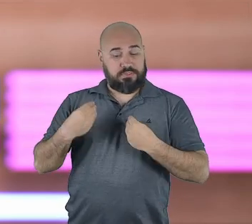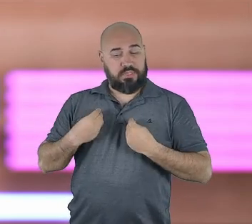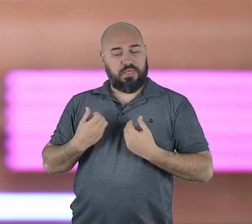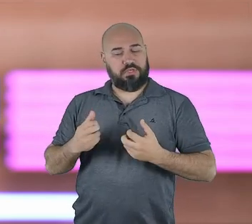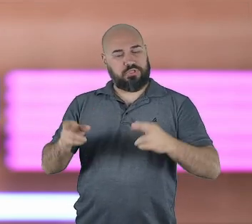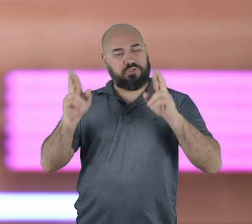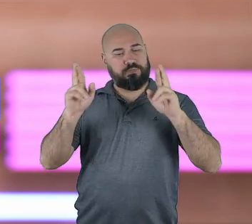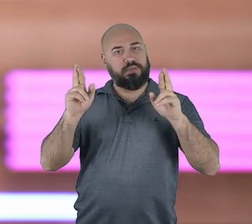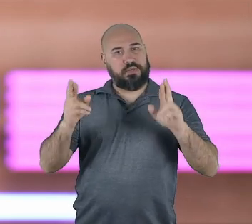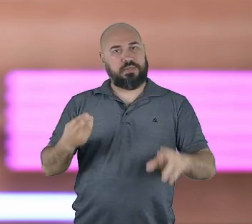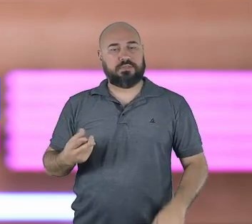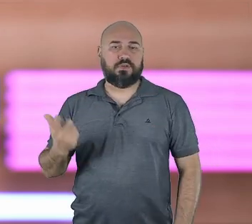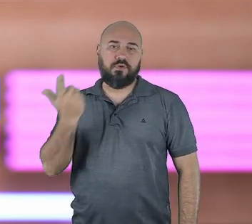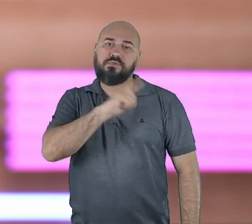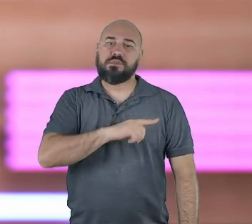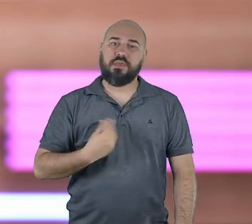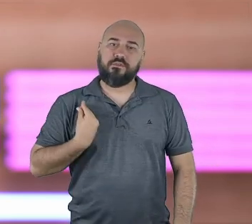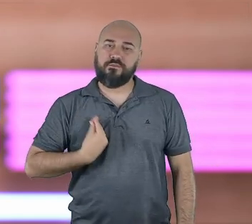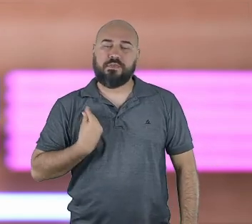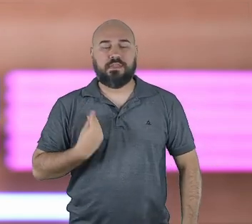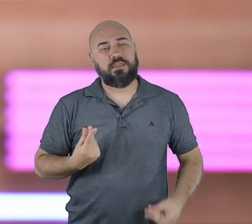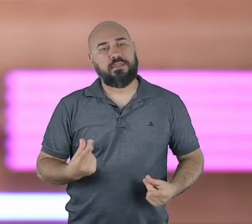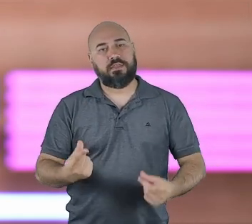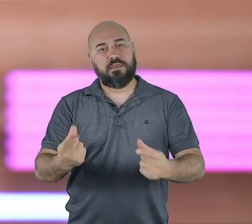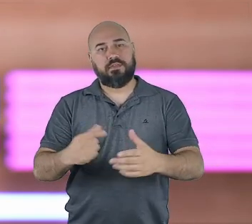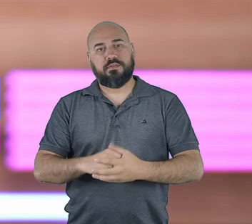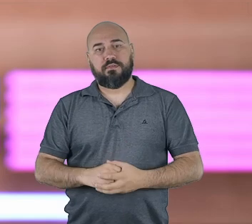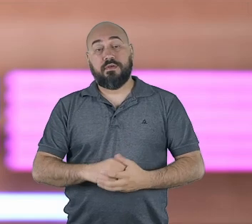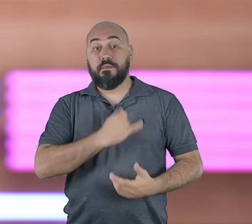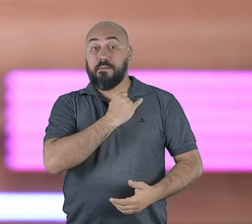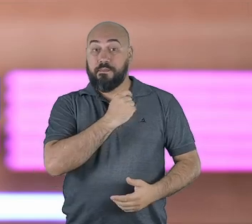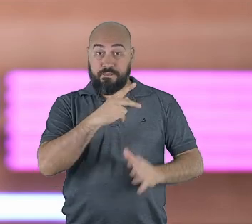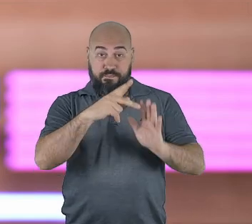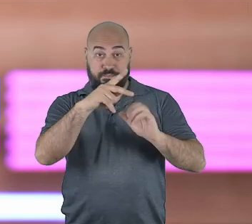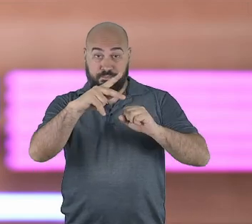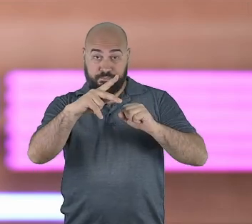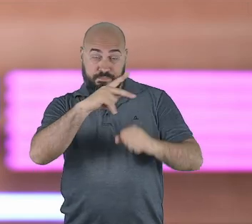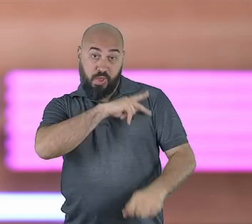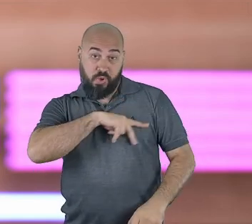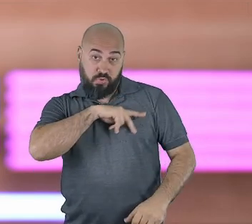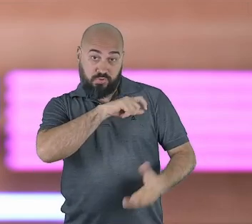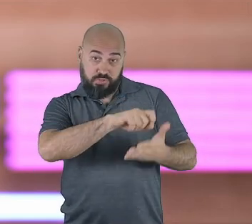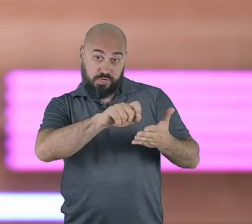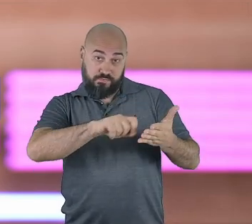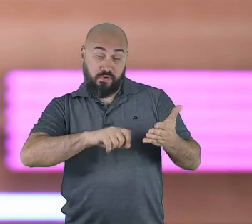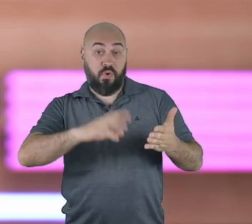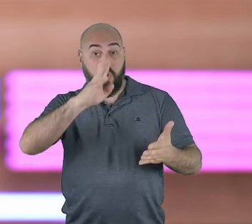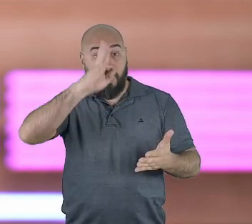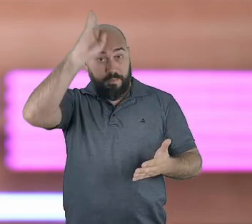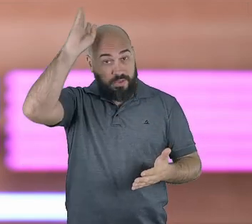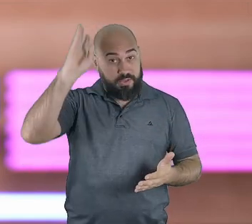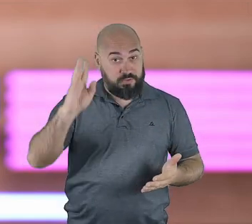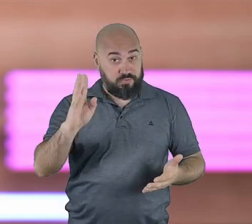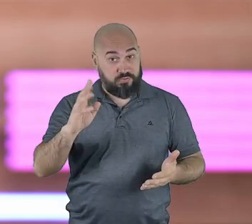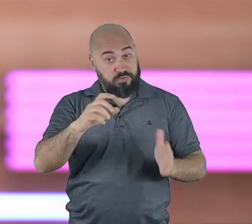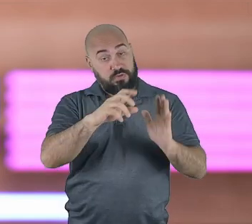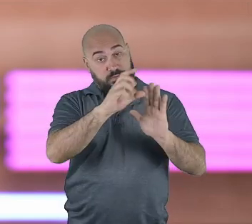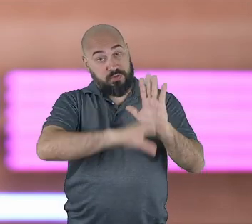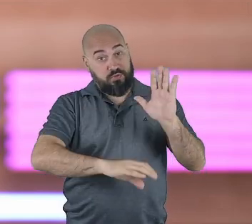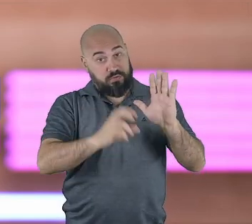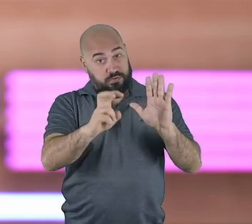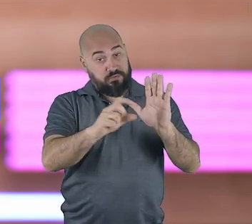eterna. Paulo escreveu em Romanos 5:9, logo, muito mais